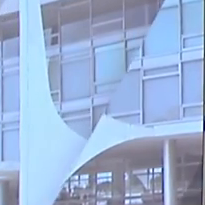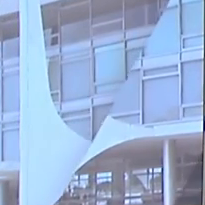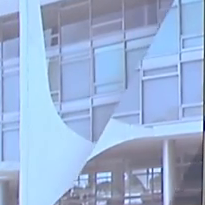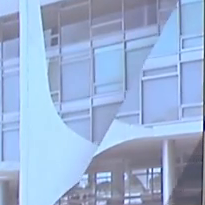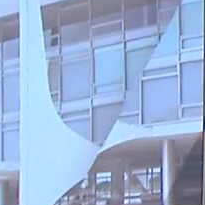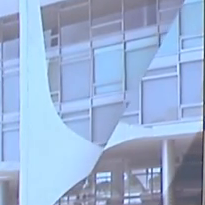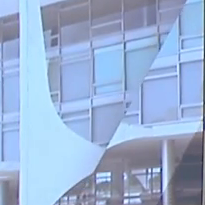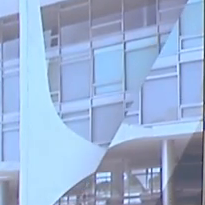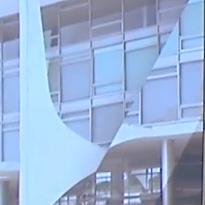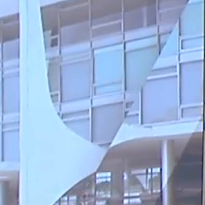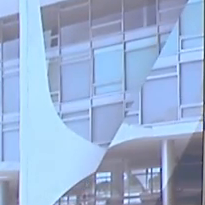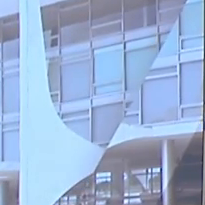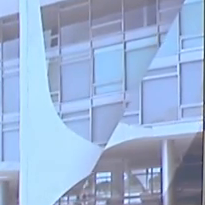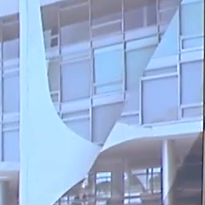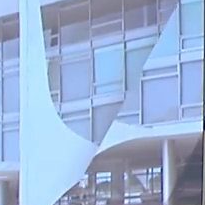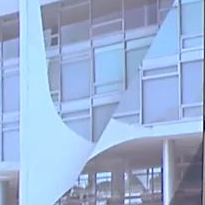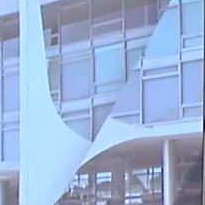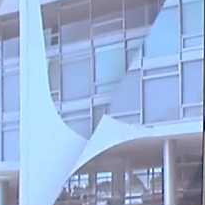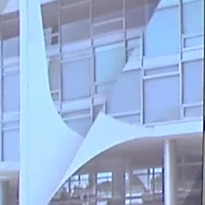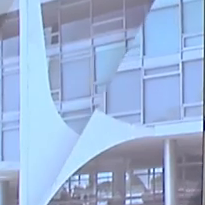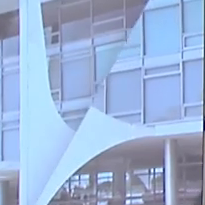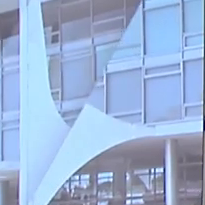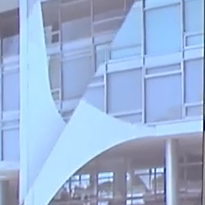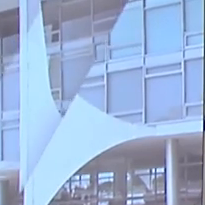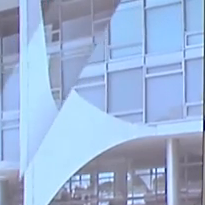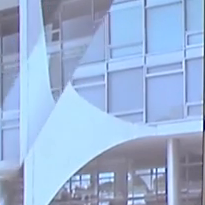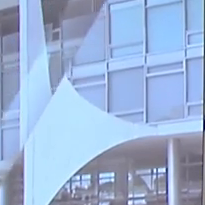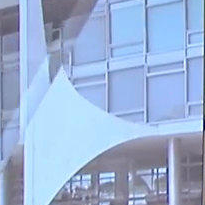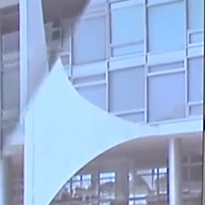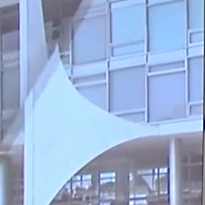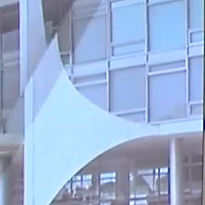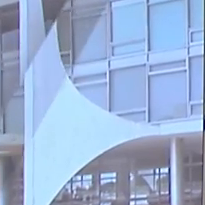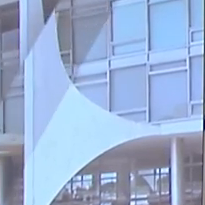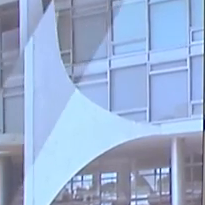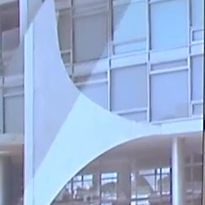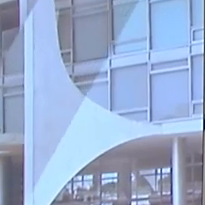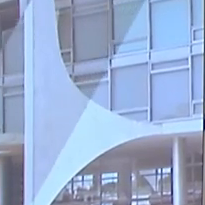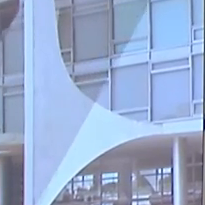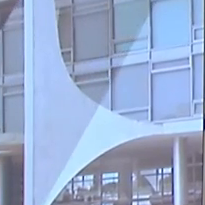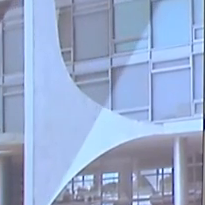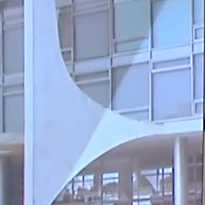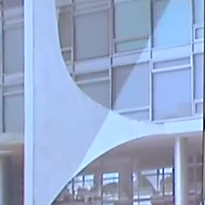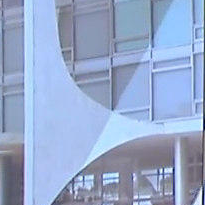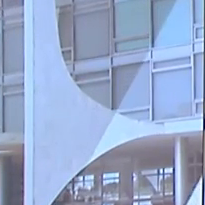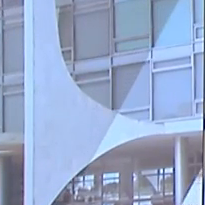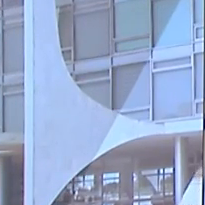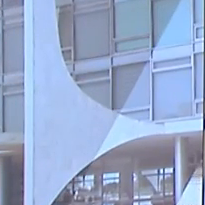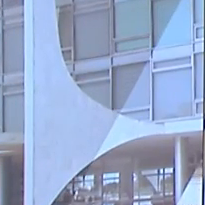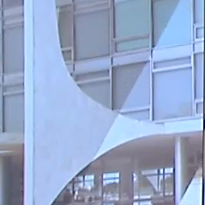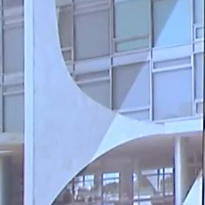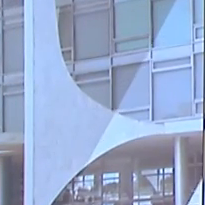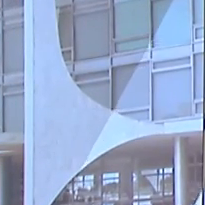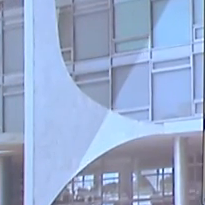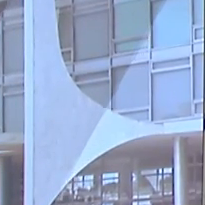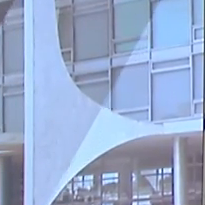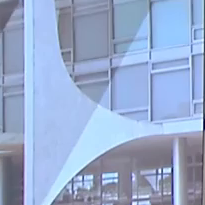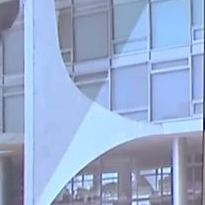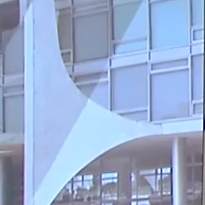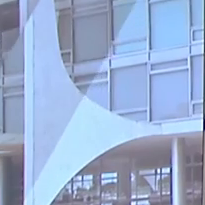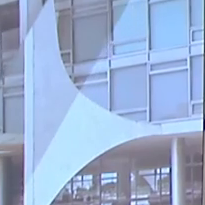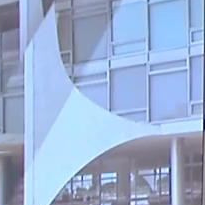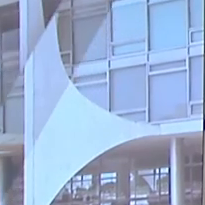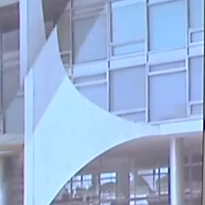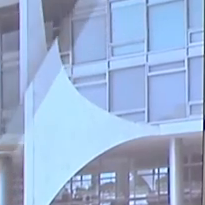e não mais por indicação política e que isso recuperou a credibilidade de empresas como a petrobras